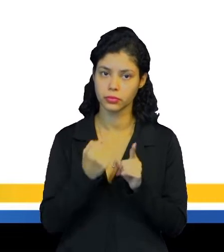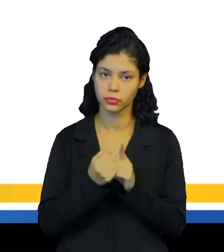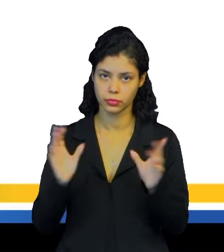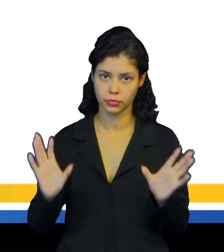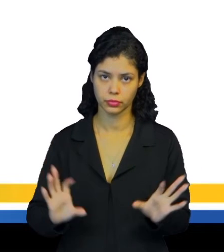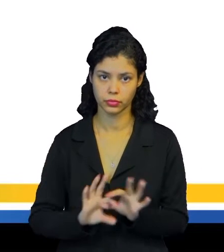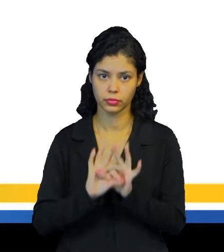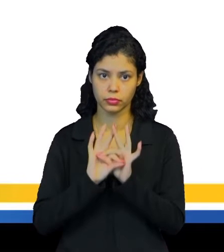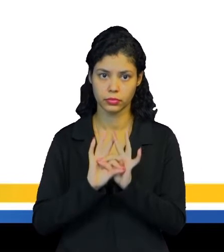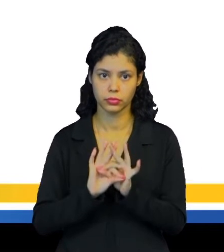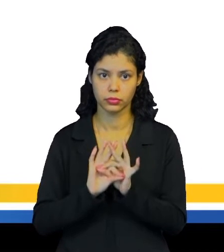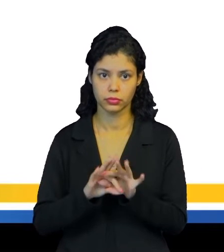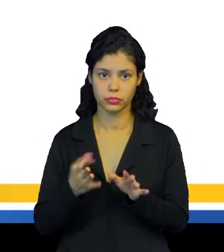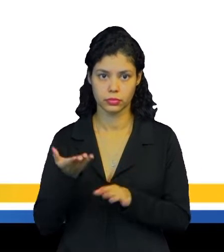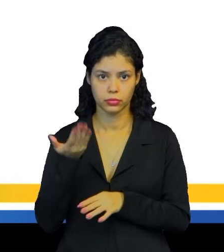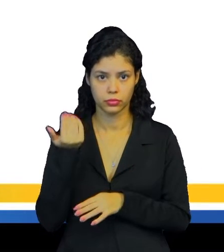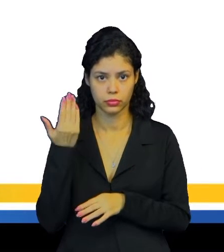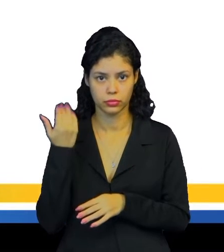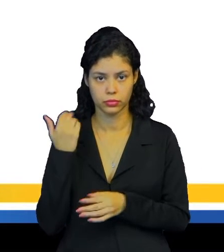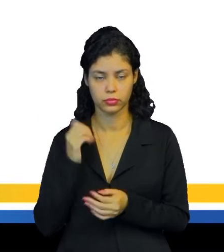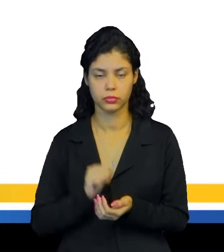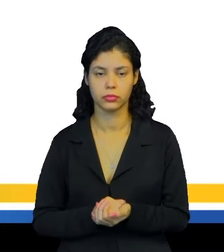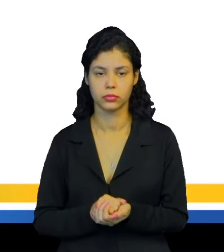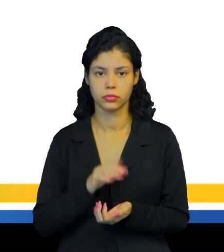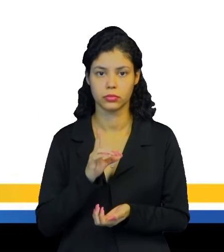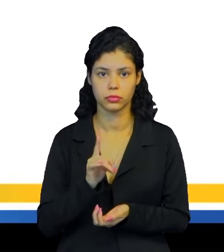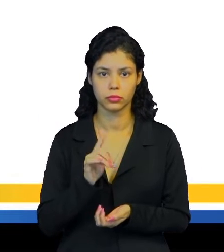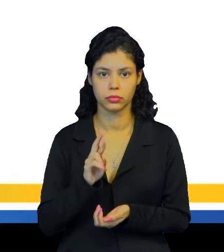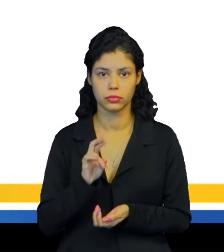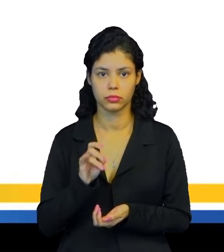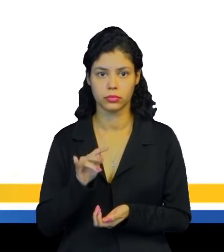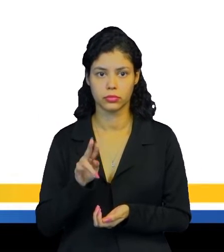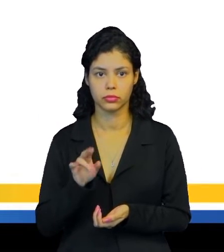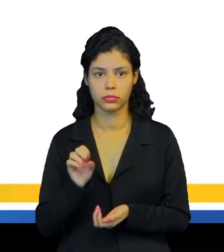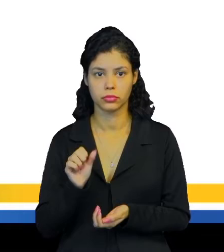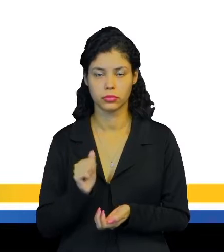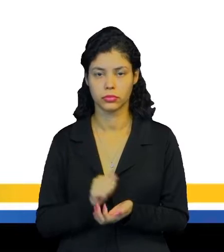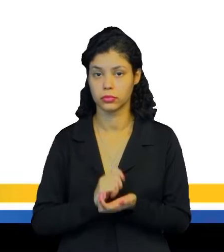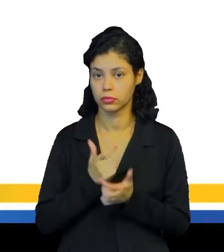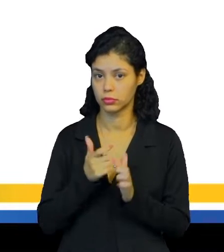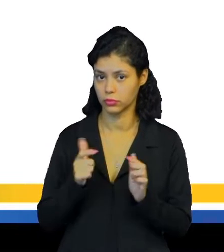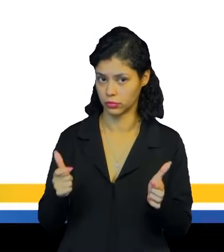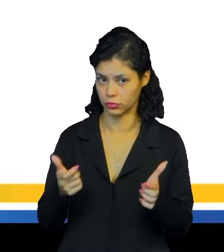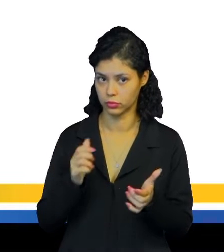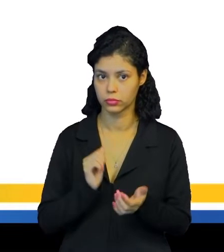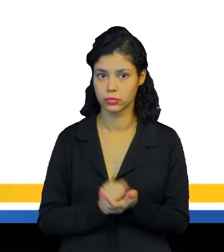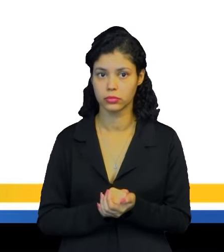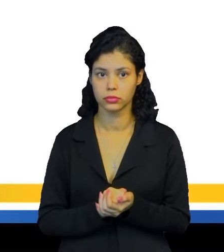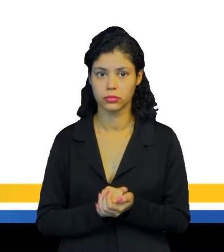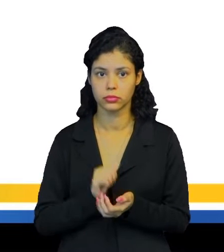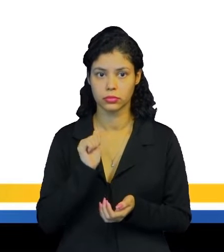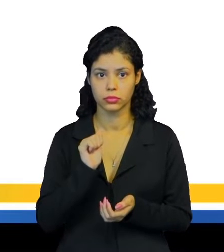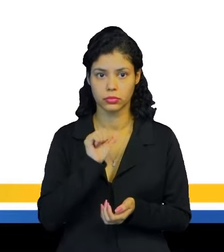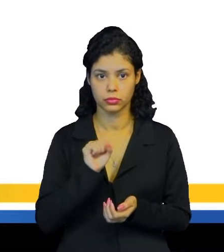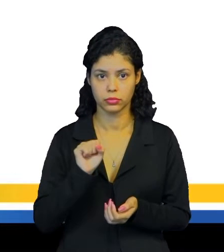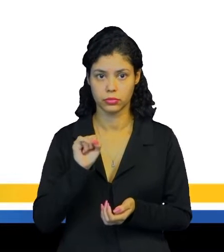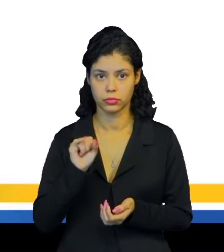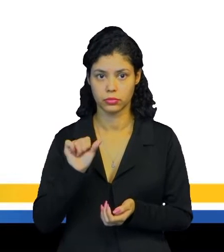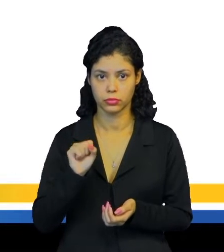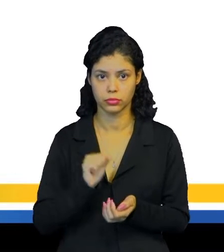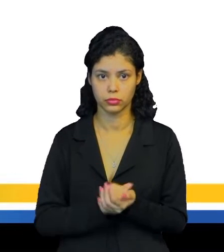associados à época, onde destacam-se os dramaturgos. Aí nós temos os grandes Machado de Assis, com a